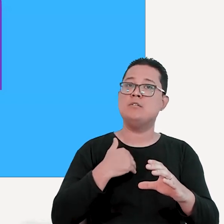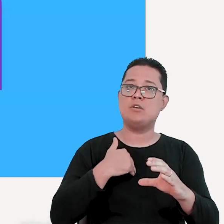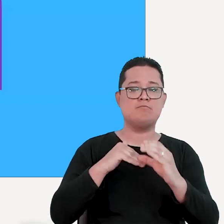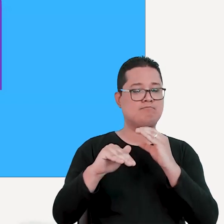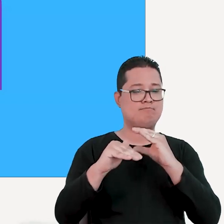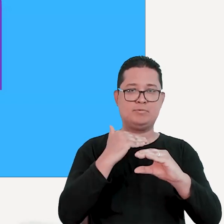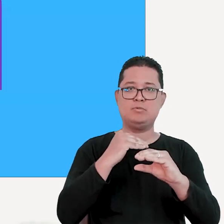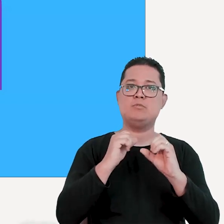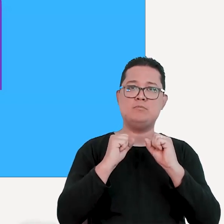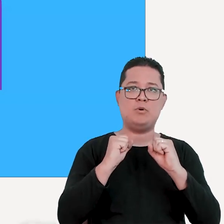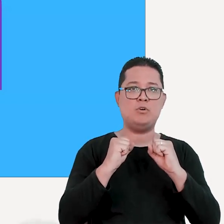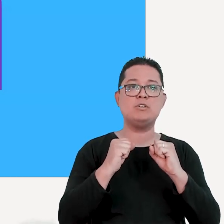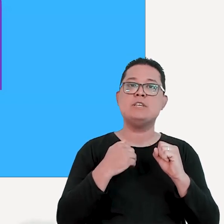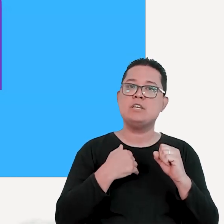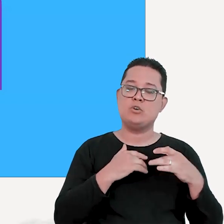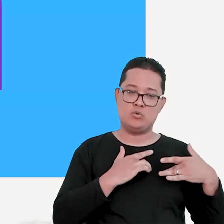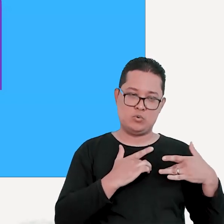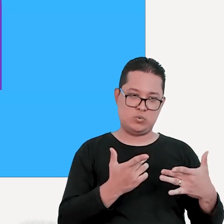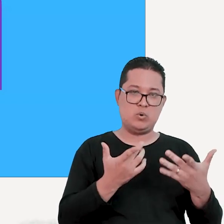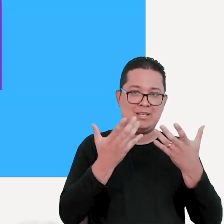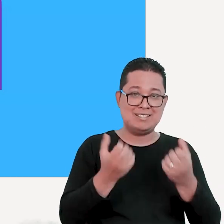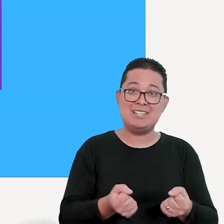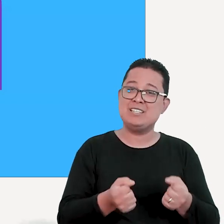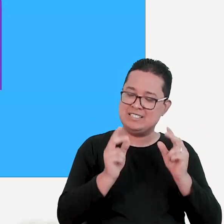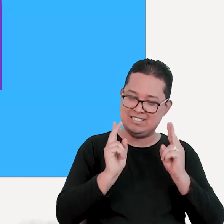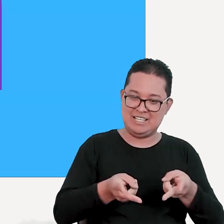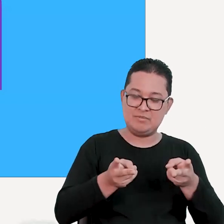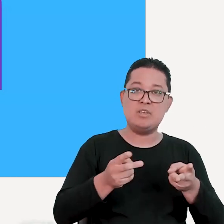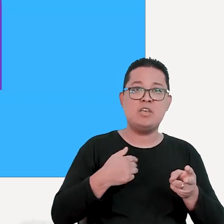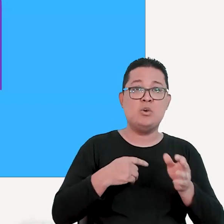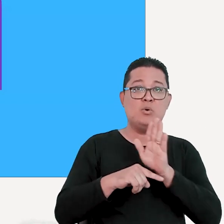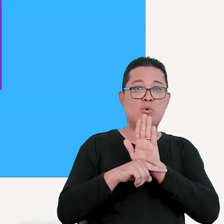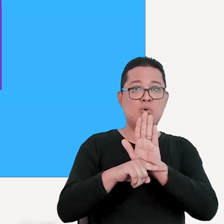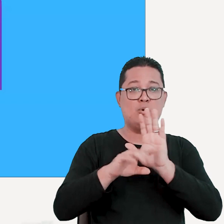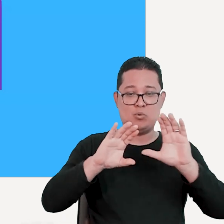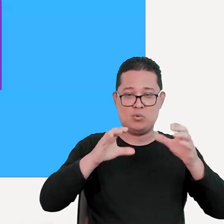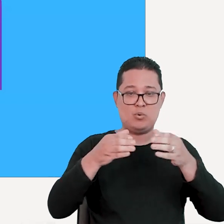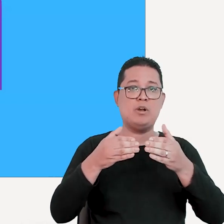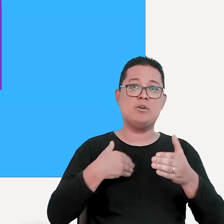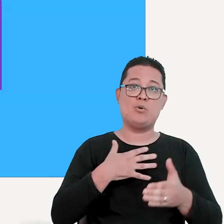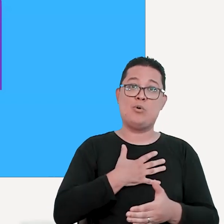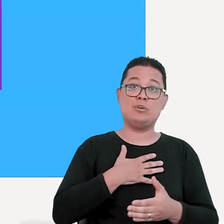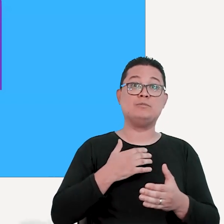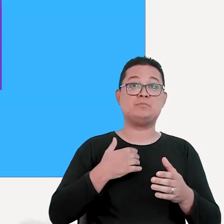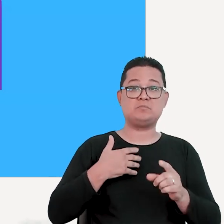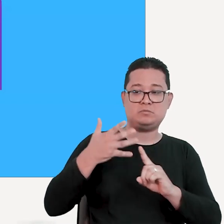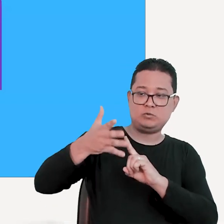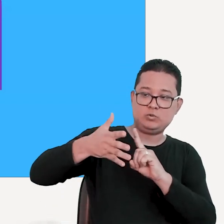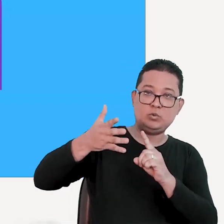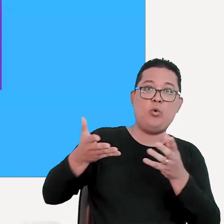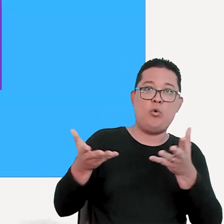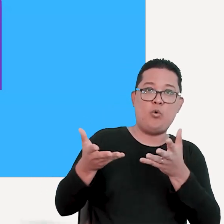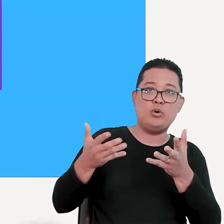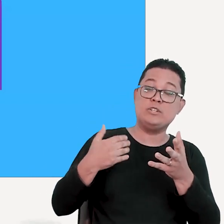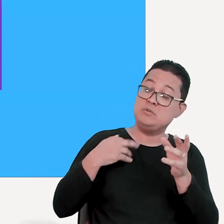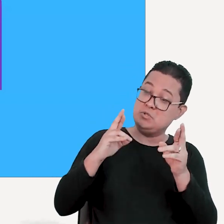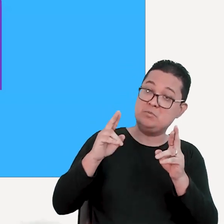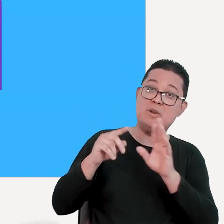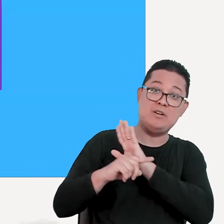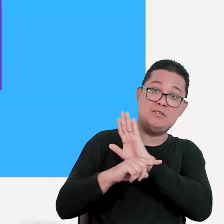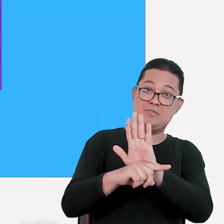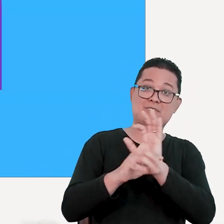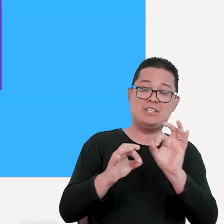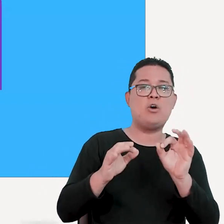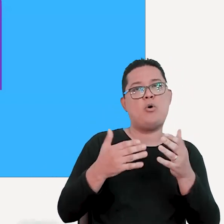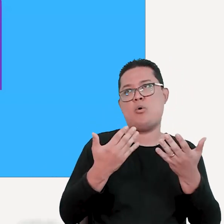Eu gosto muito de ajudar a comunidade. Eu espero que eu tenha já ajudado algum de vocês com a palestra de hoje ou em algum outro momento. E, de